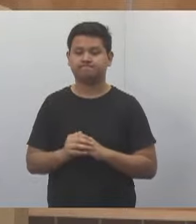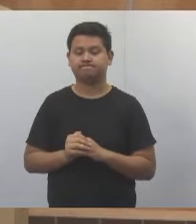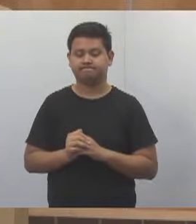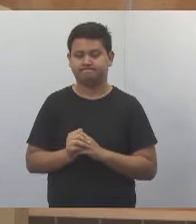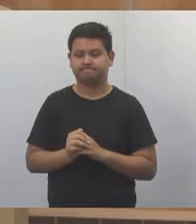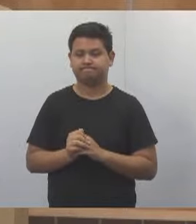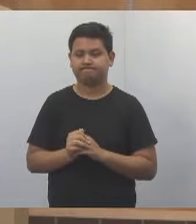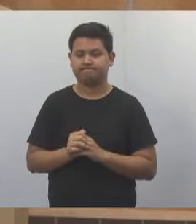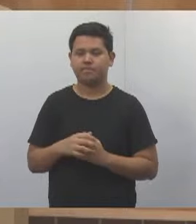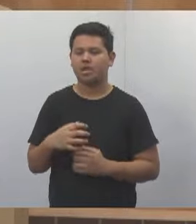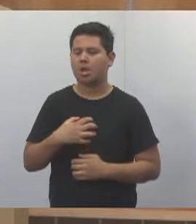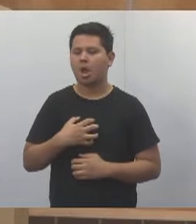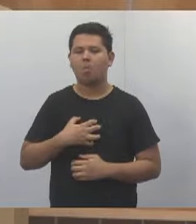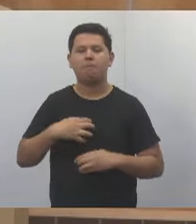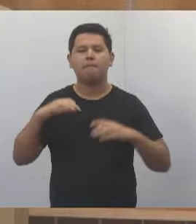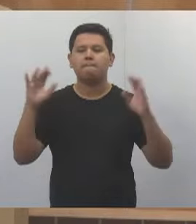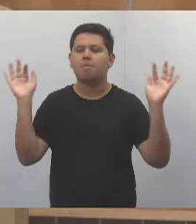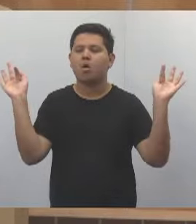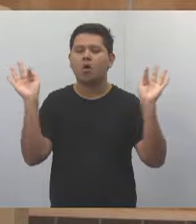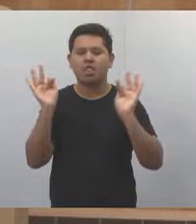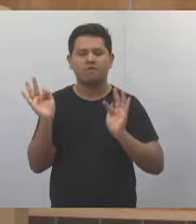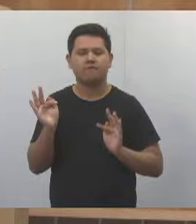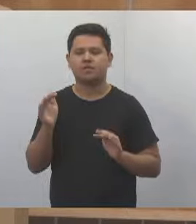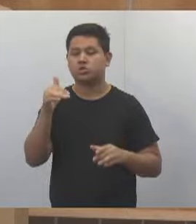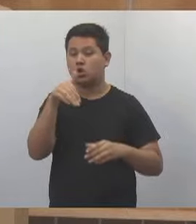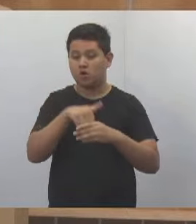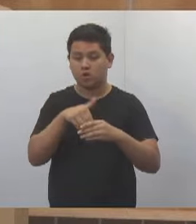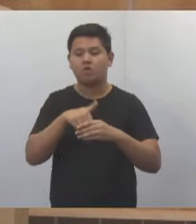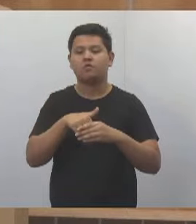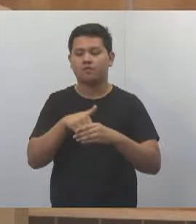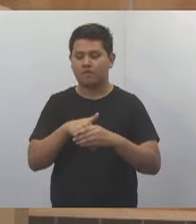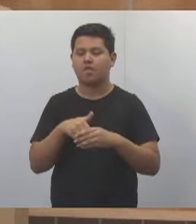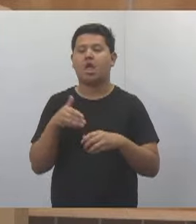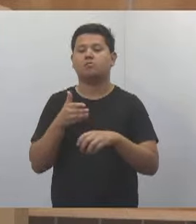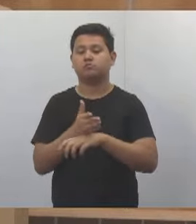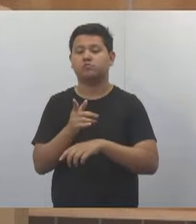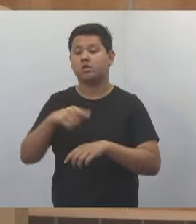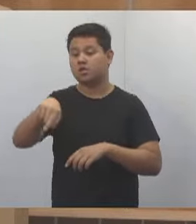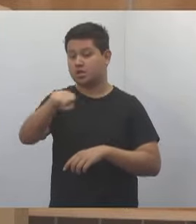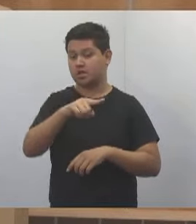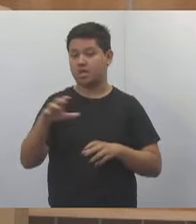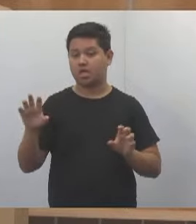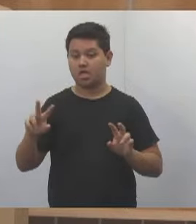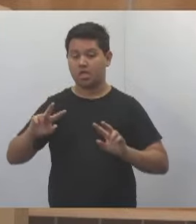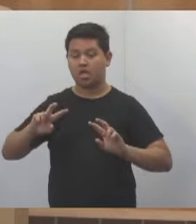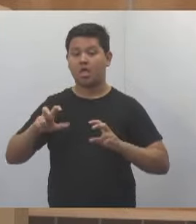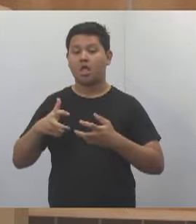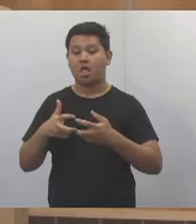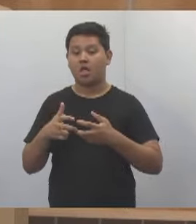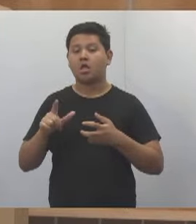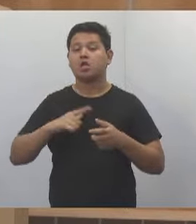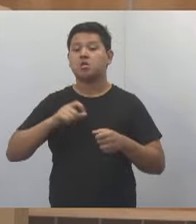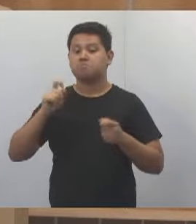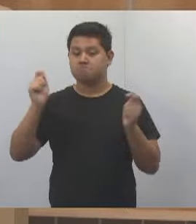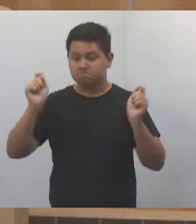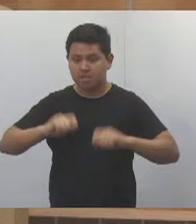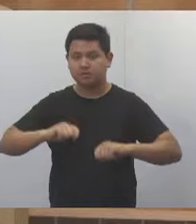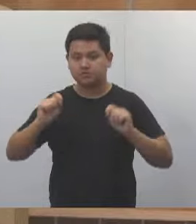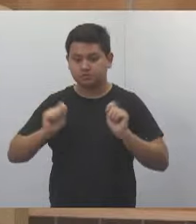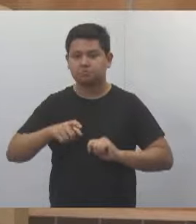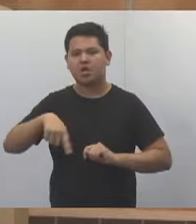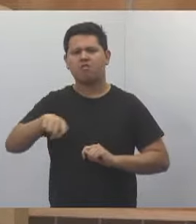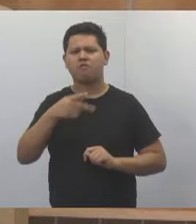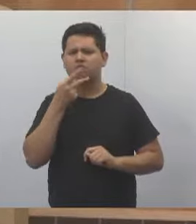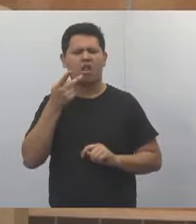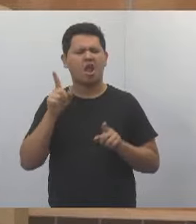fico muito feliz de votar favorável. Eu espero que essa casa entenda que é uma ação necessária. Muitos se